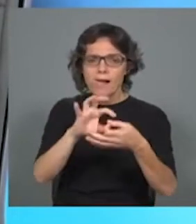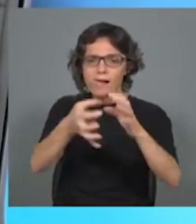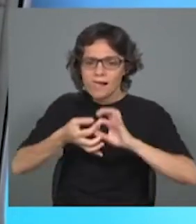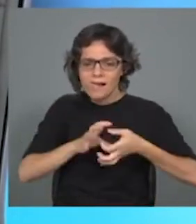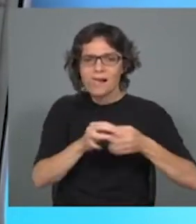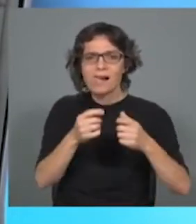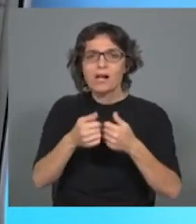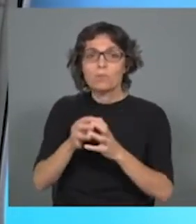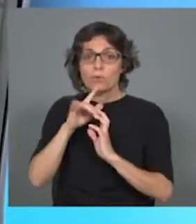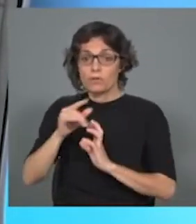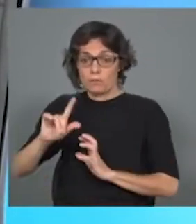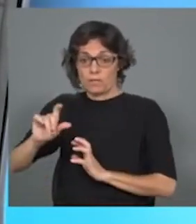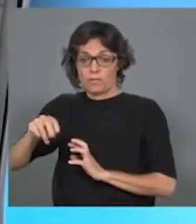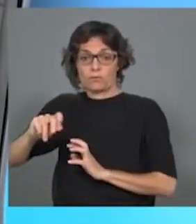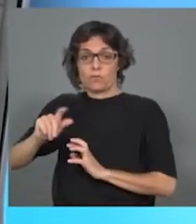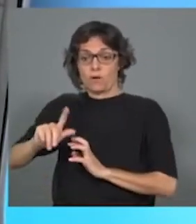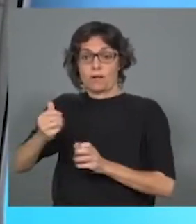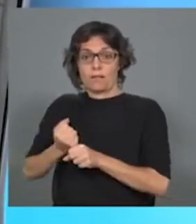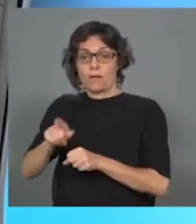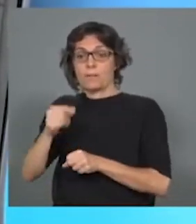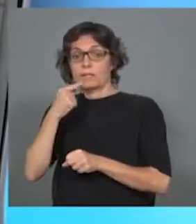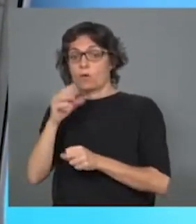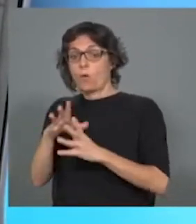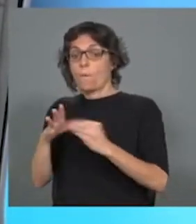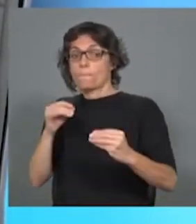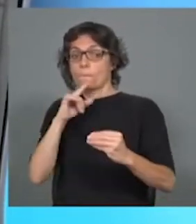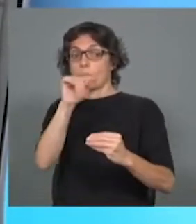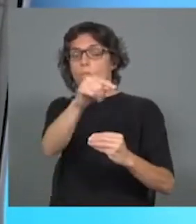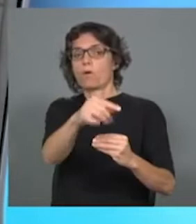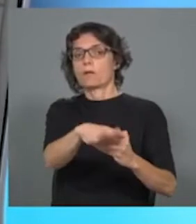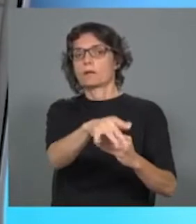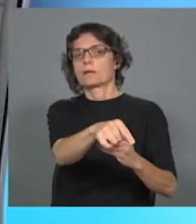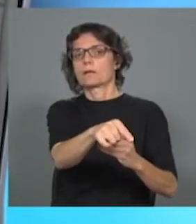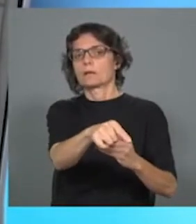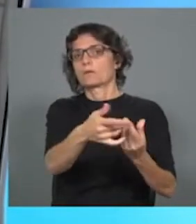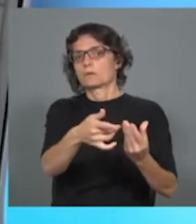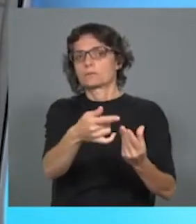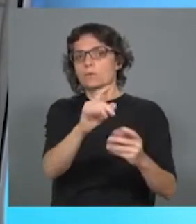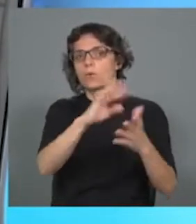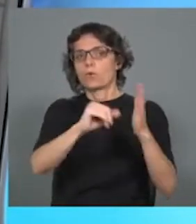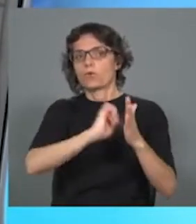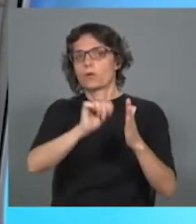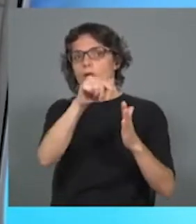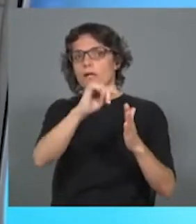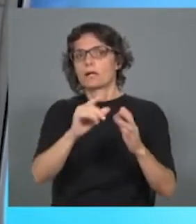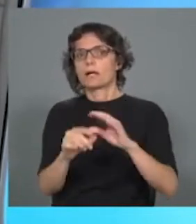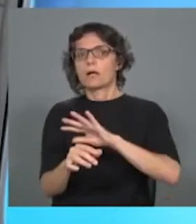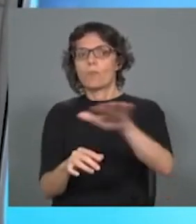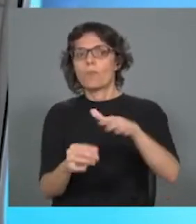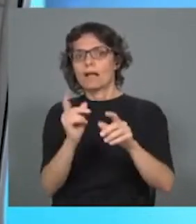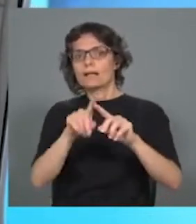realidade de Lisboa, mas perceber que ela pode ser útil e que o que eu sei pode ser útil aos colegas que sabem e que estão a passar pela